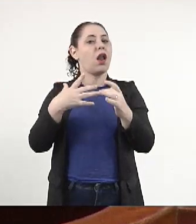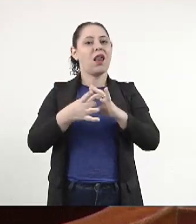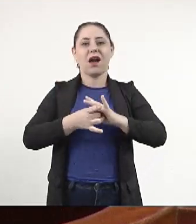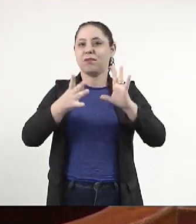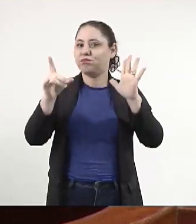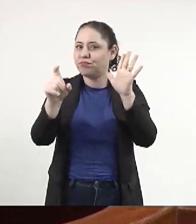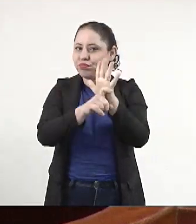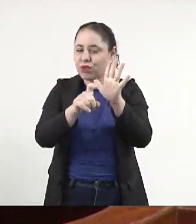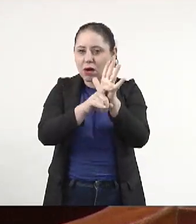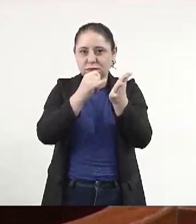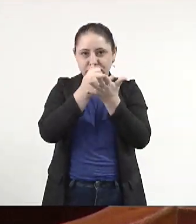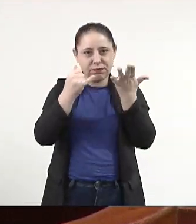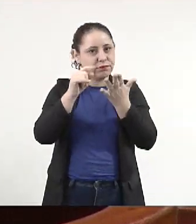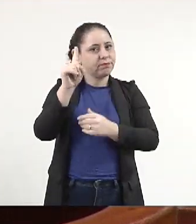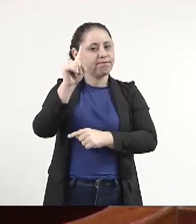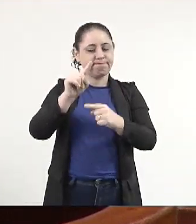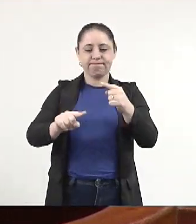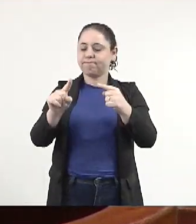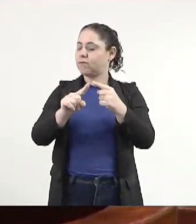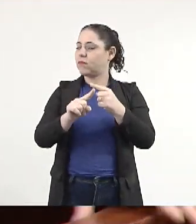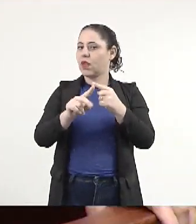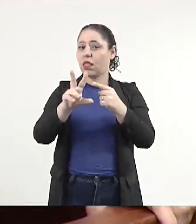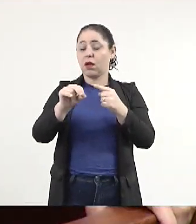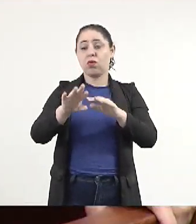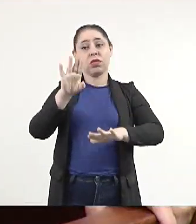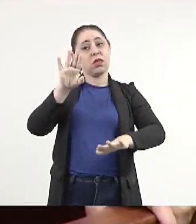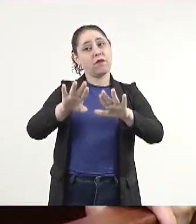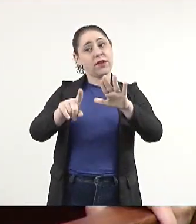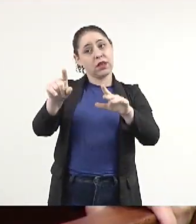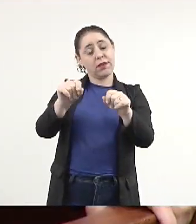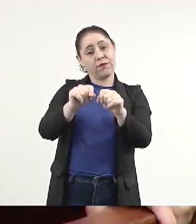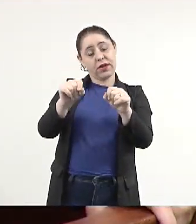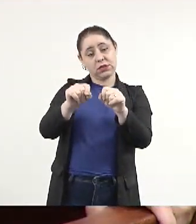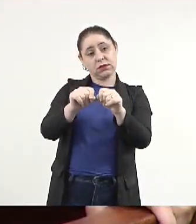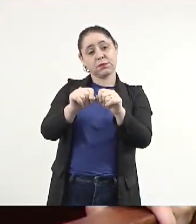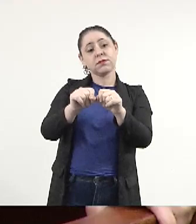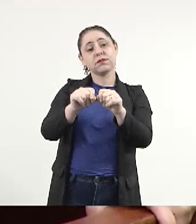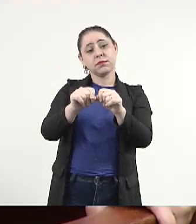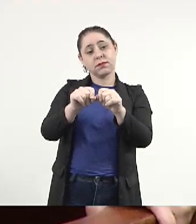da liberação das drogas. Talvez ele tenha feito